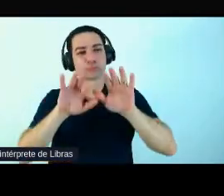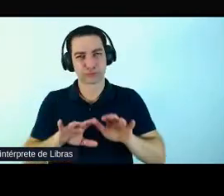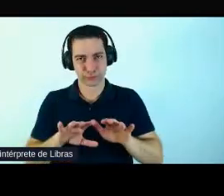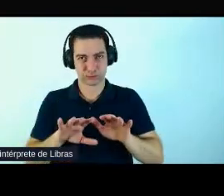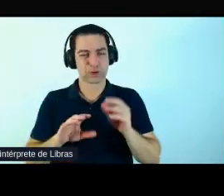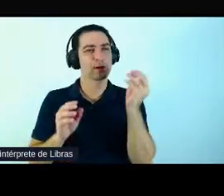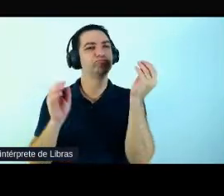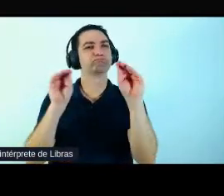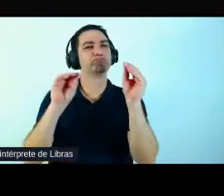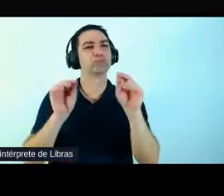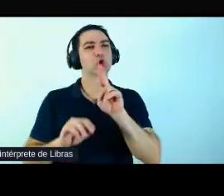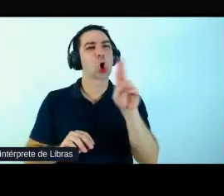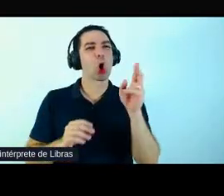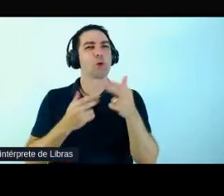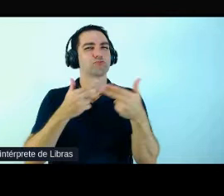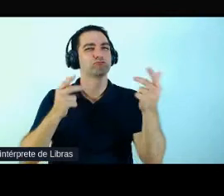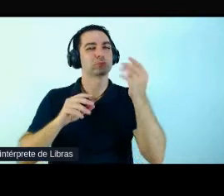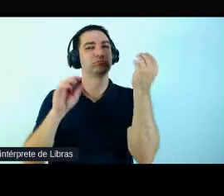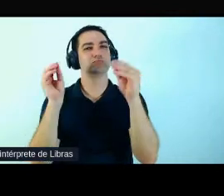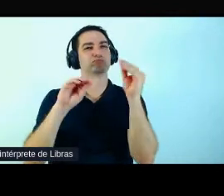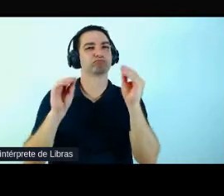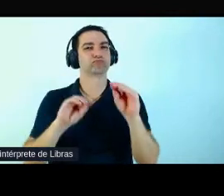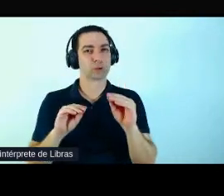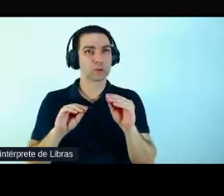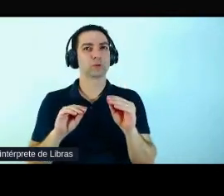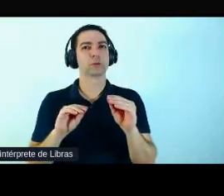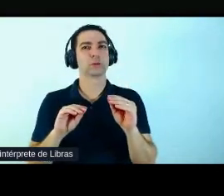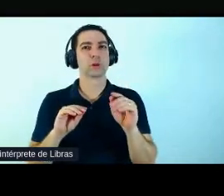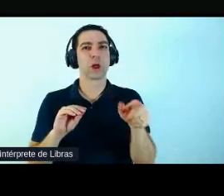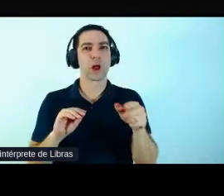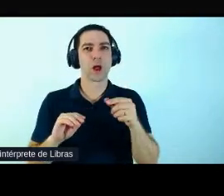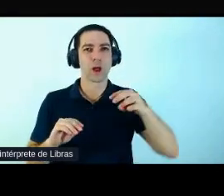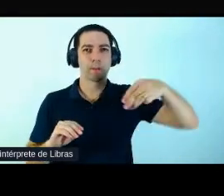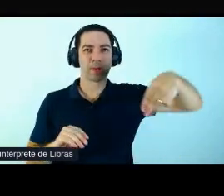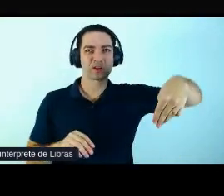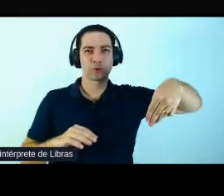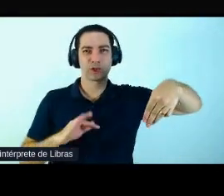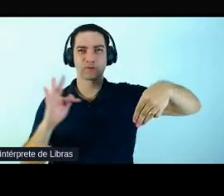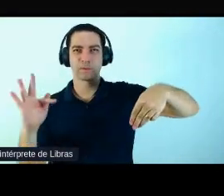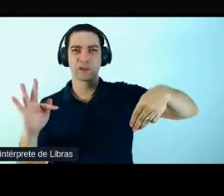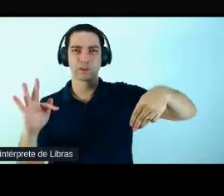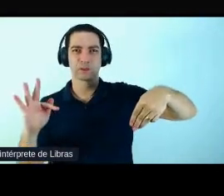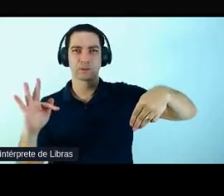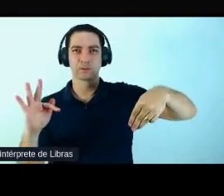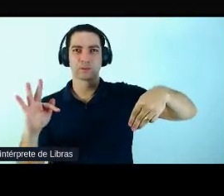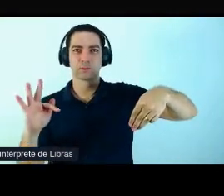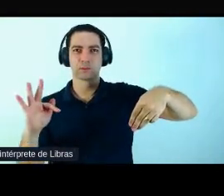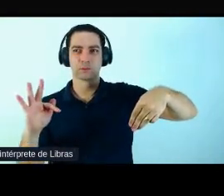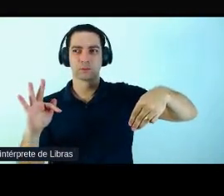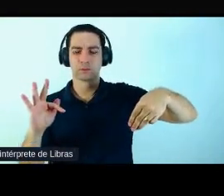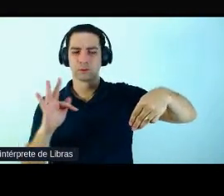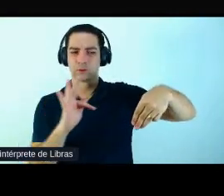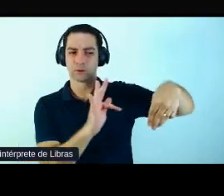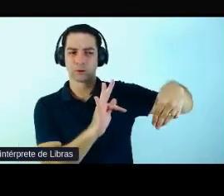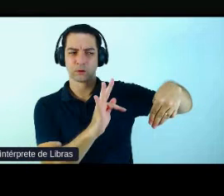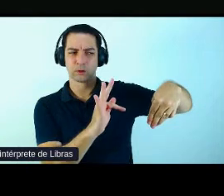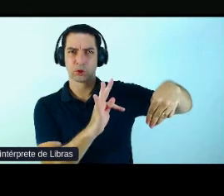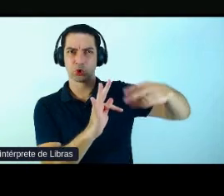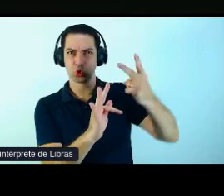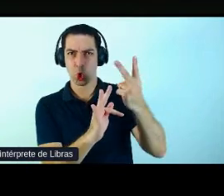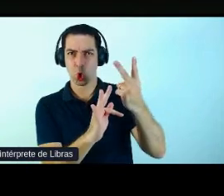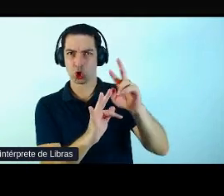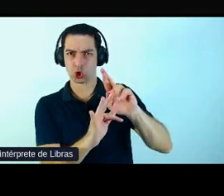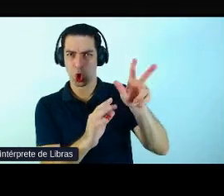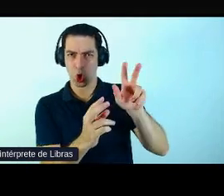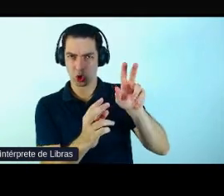eu não pergunto se a pessoa é intersexo, como que eu vou poder ter no meu banco de dados de